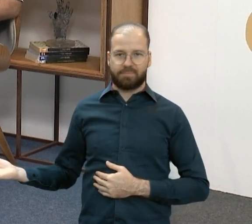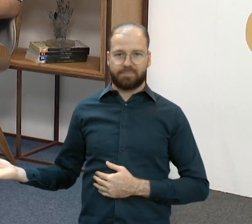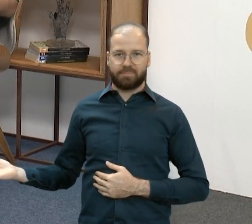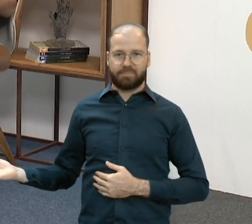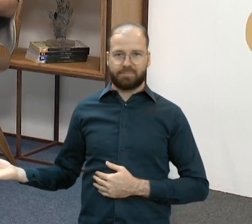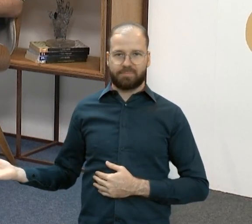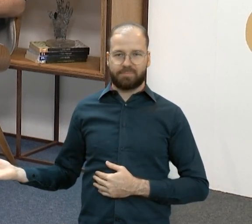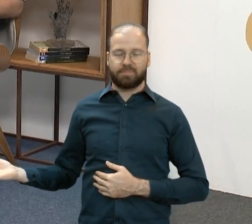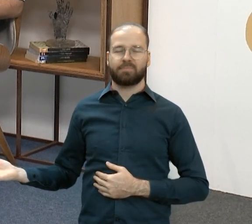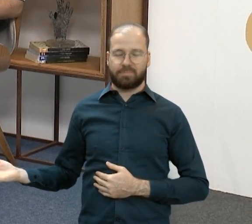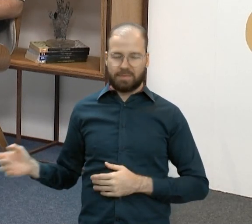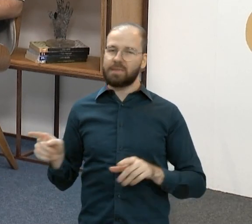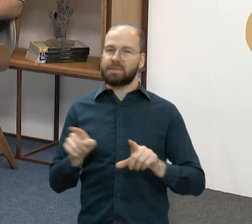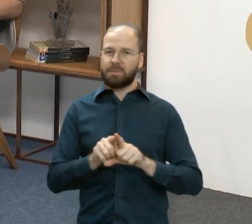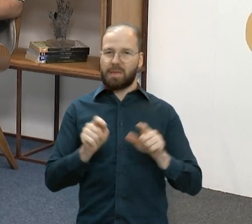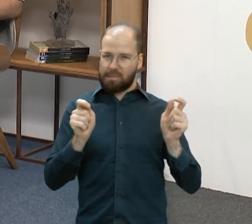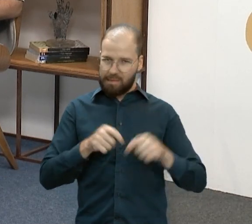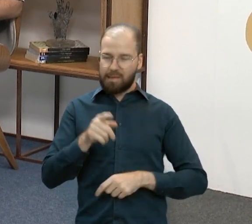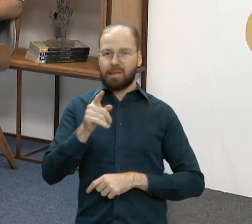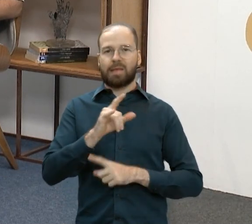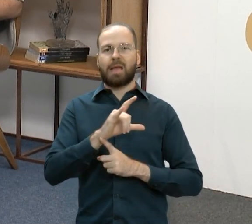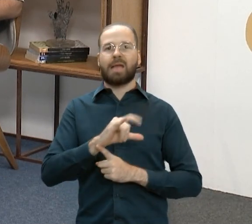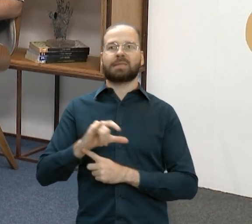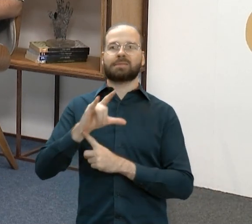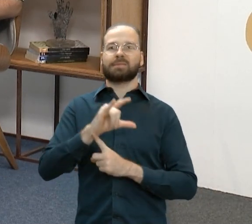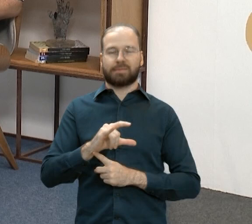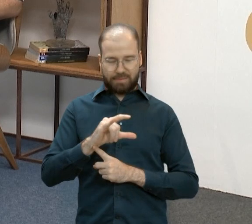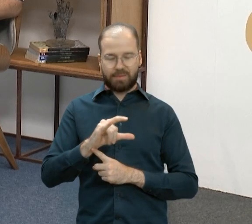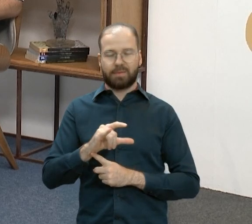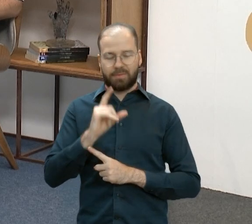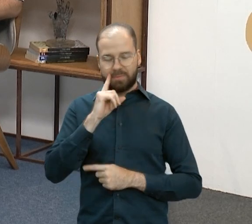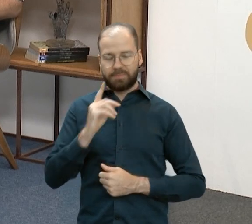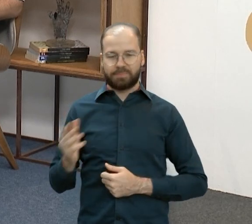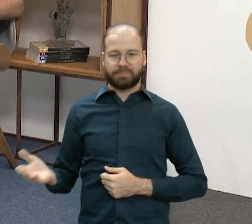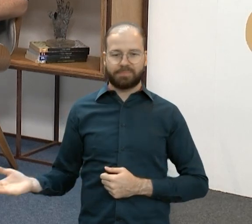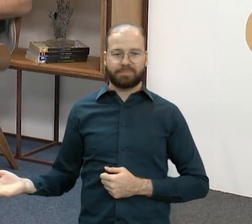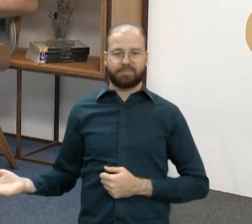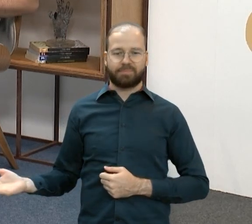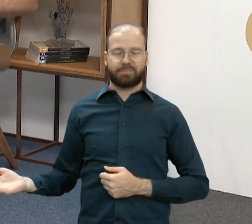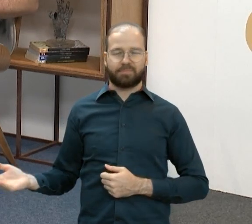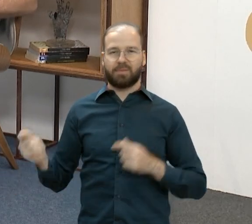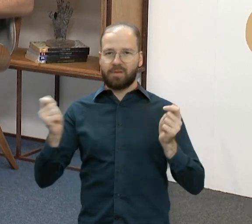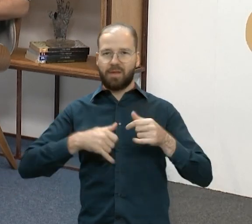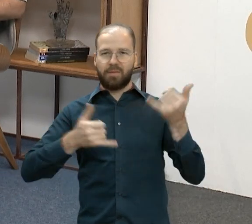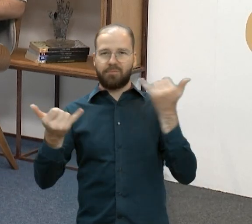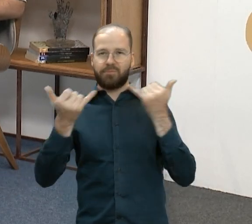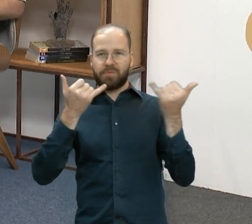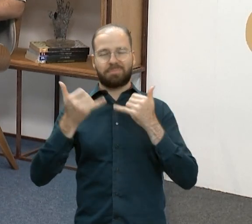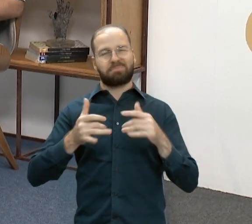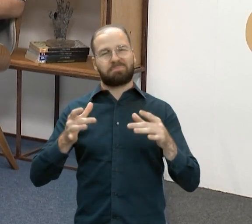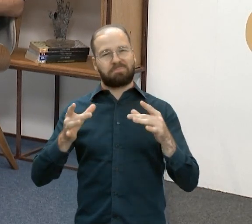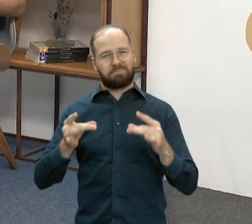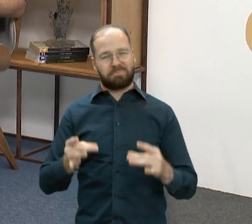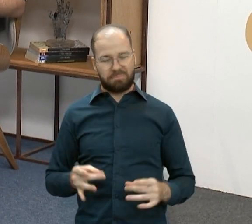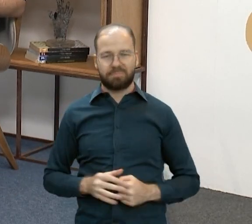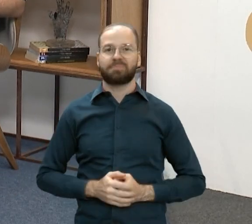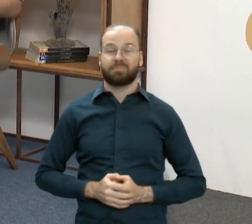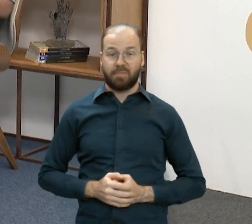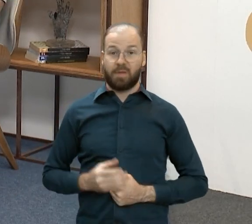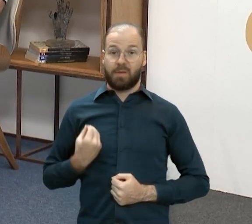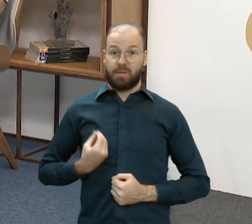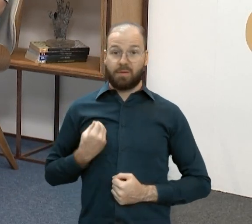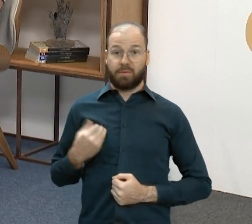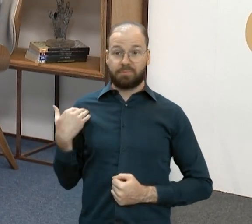62991811406. Vai lá no nosso Instagram também, @TVUFG, e fique por dentro de toda a nossa programação. Já está aqui